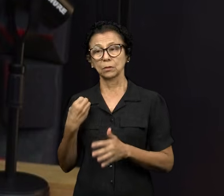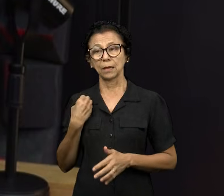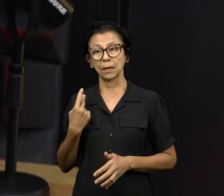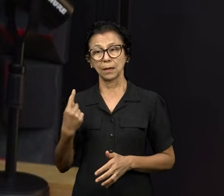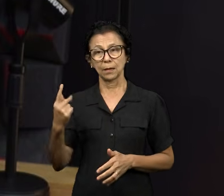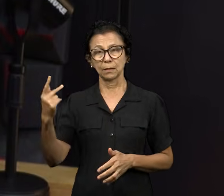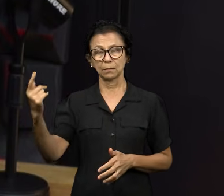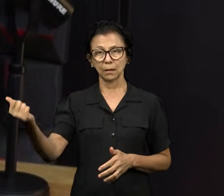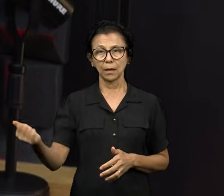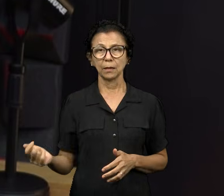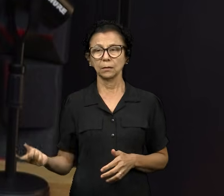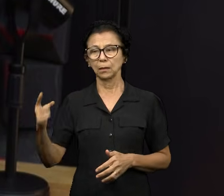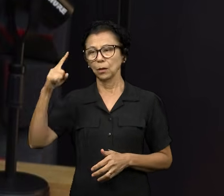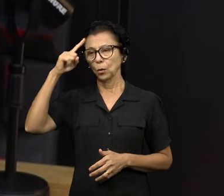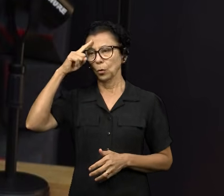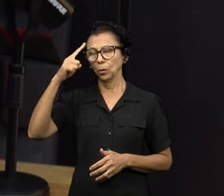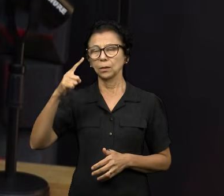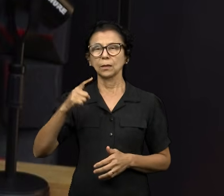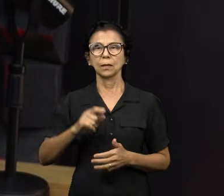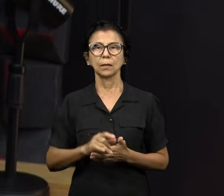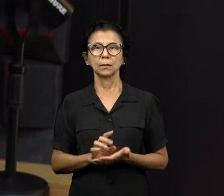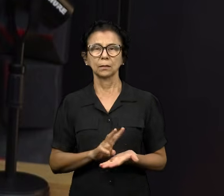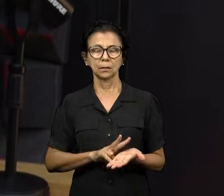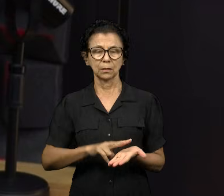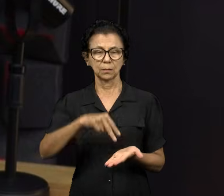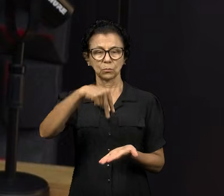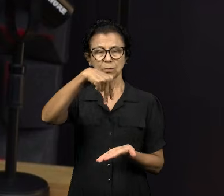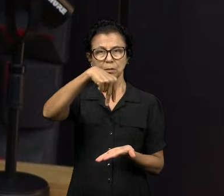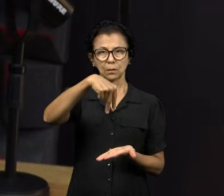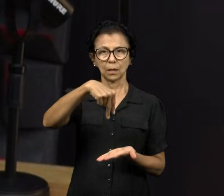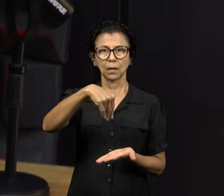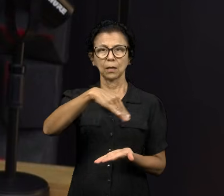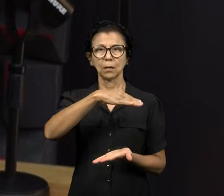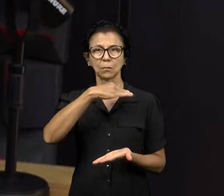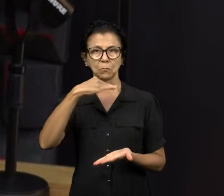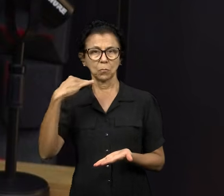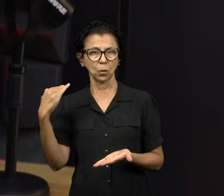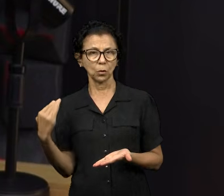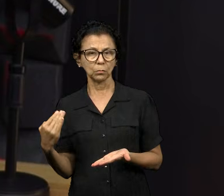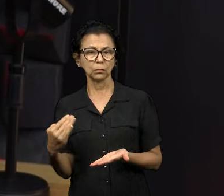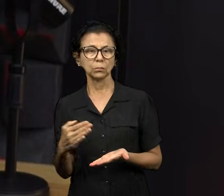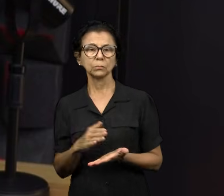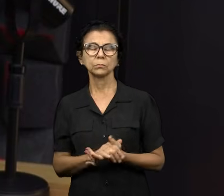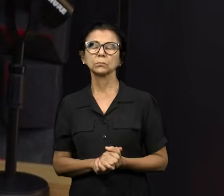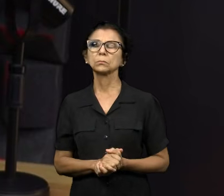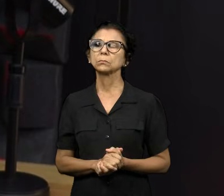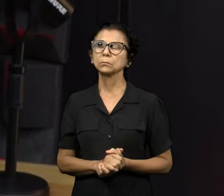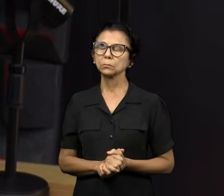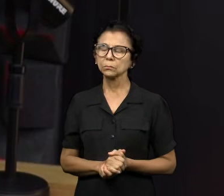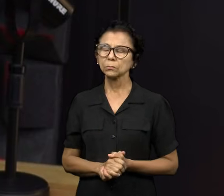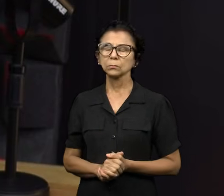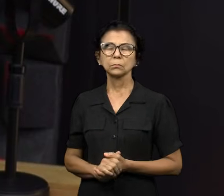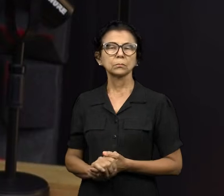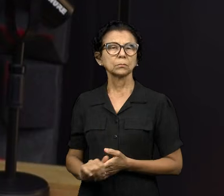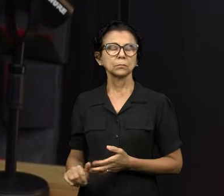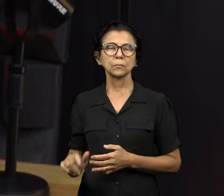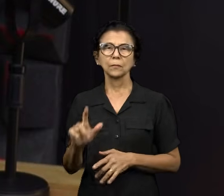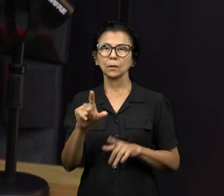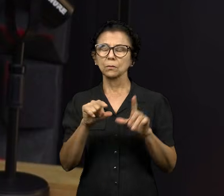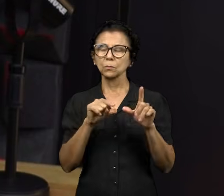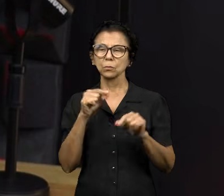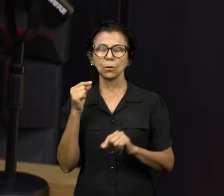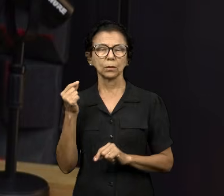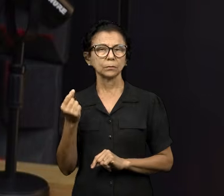os mortos ressuscitem, Ele que se faz ouvir para aqueles que estão mortos, é Ele que escolhe dar a